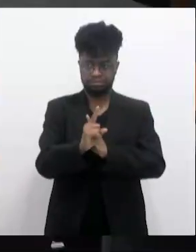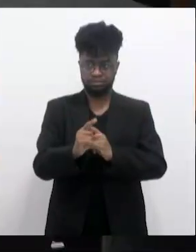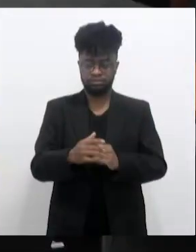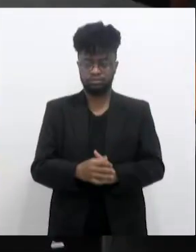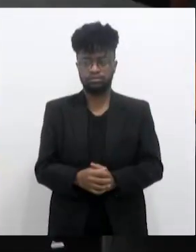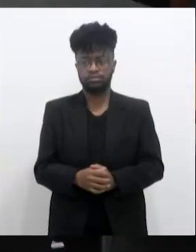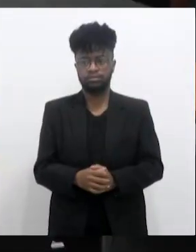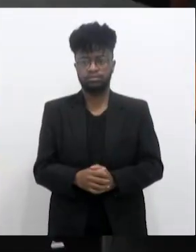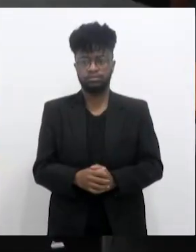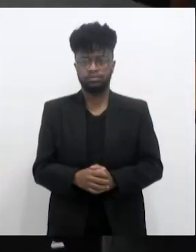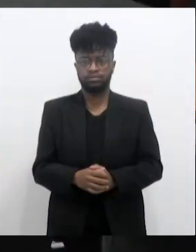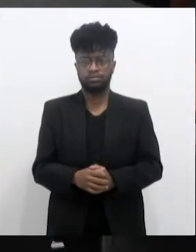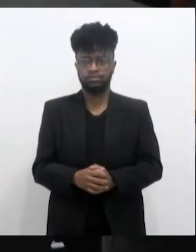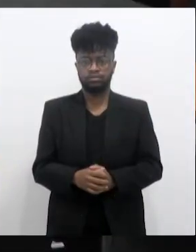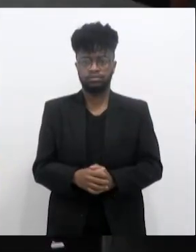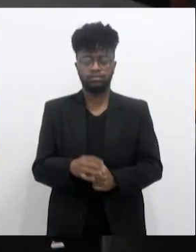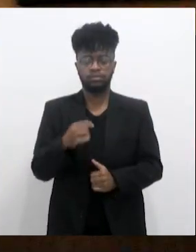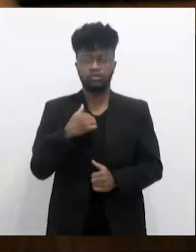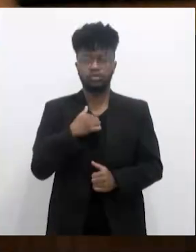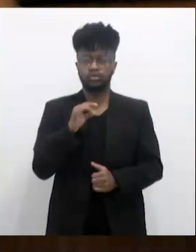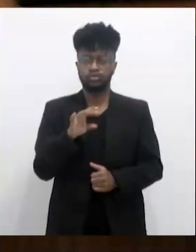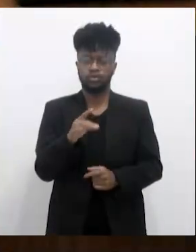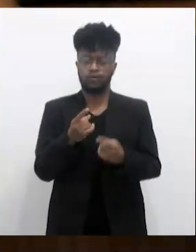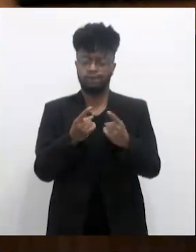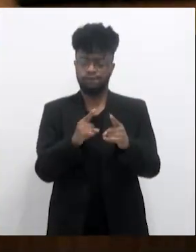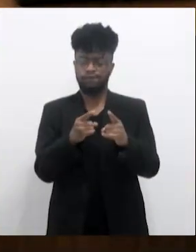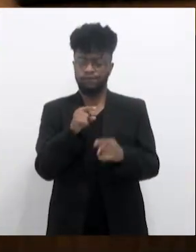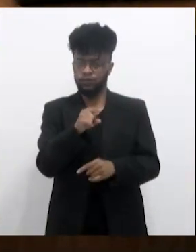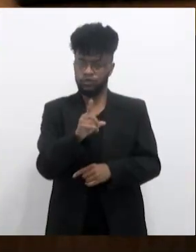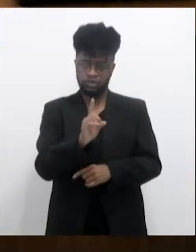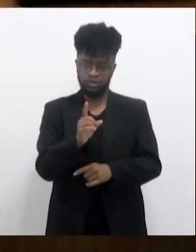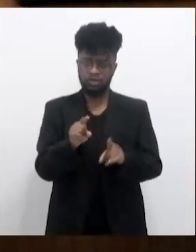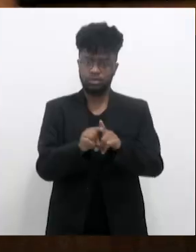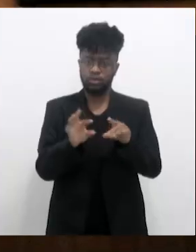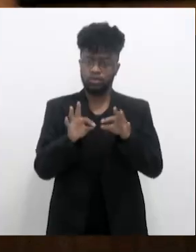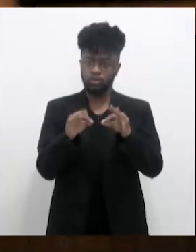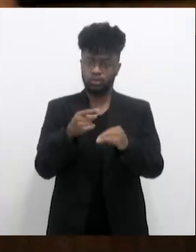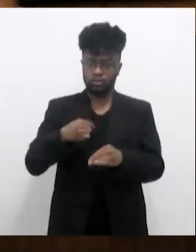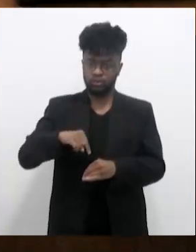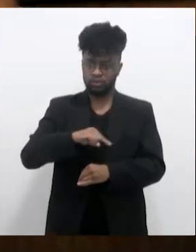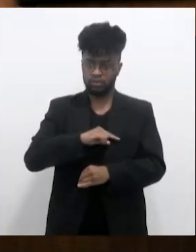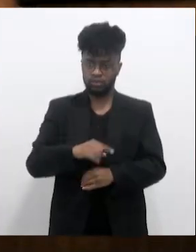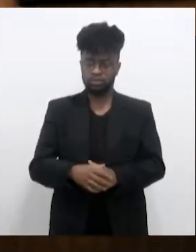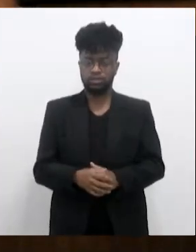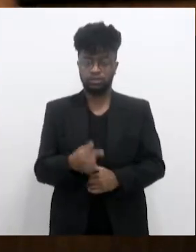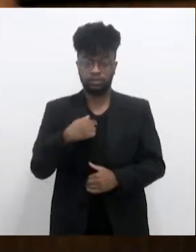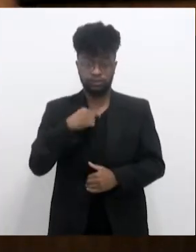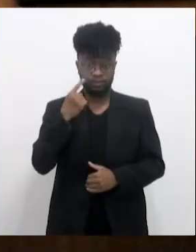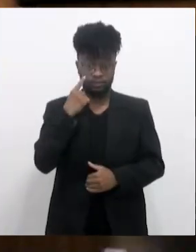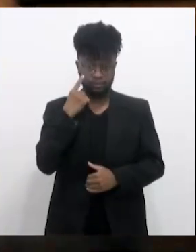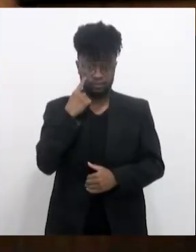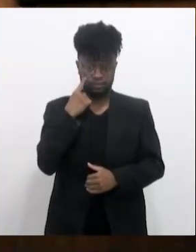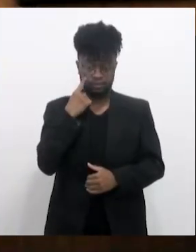Mink. Era uma pequena provocação, não a Vossa Excelência, mas a todos nós. Olha, eu estou vendo aqui